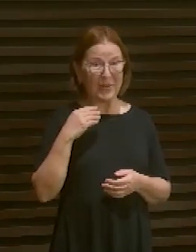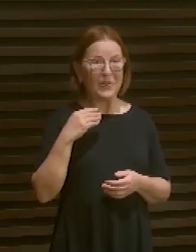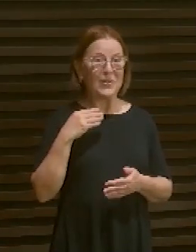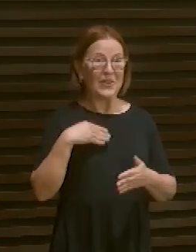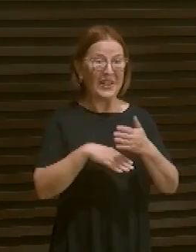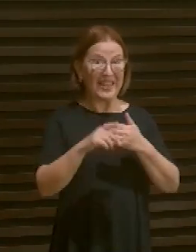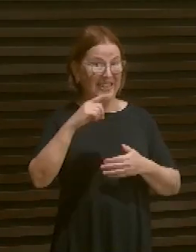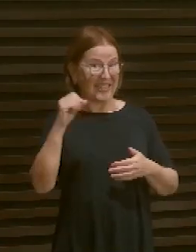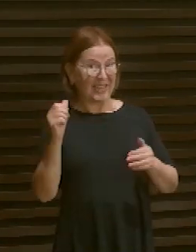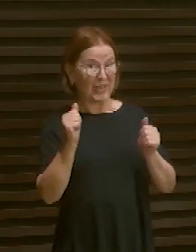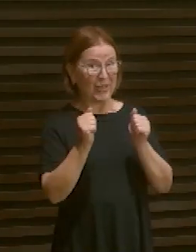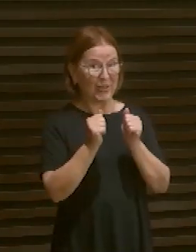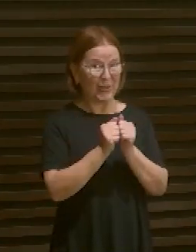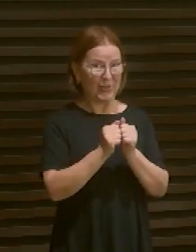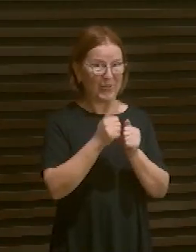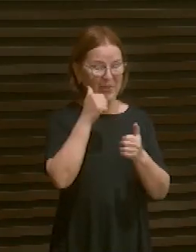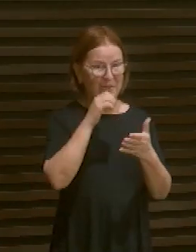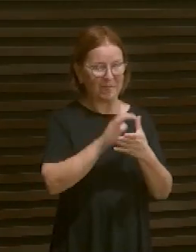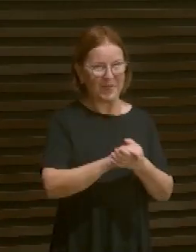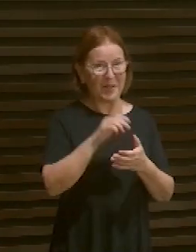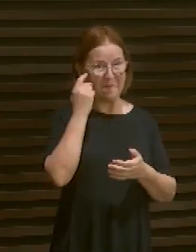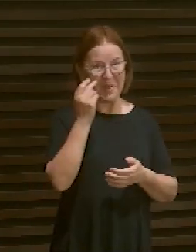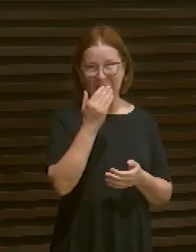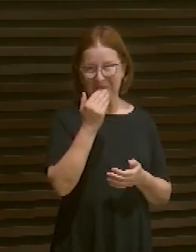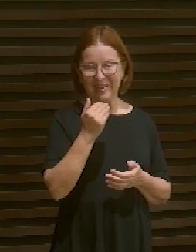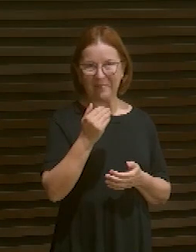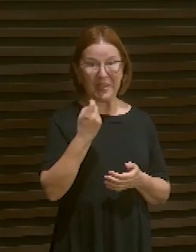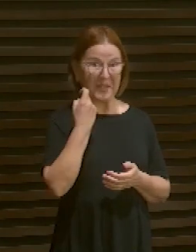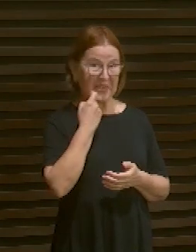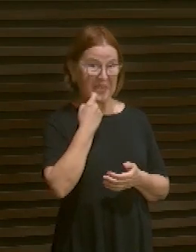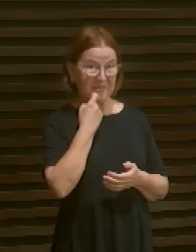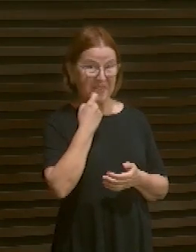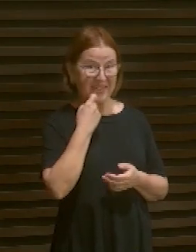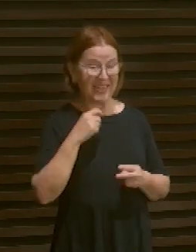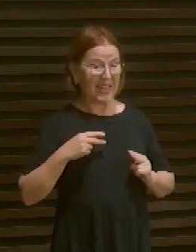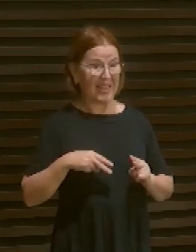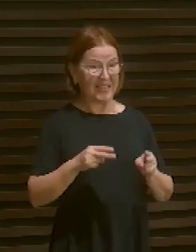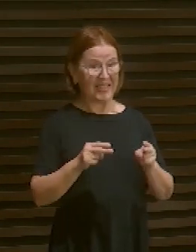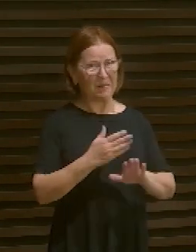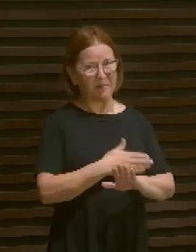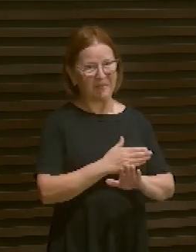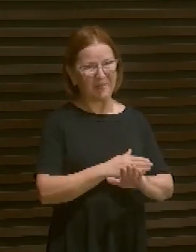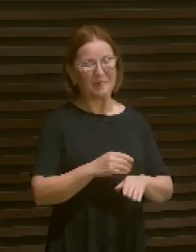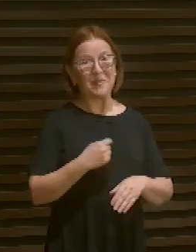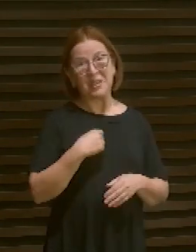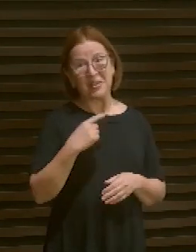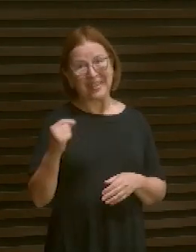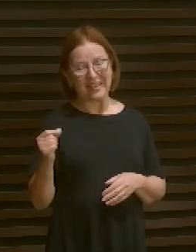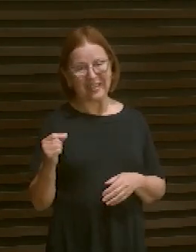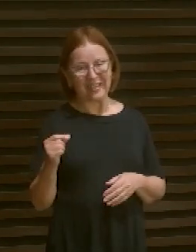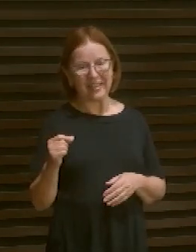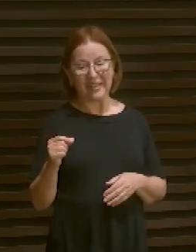nós temos um dia para a família, para a esposa, e eu ia sair e o Léo queria